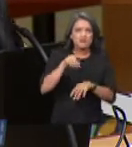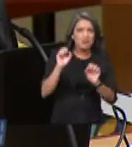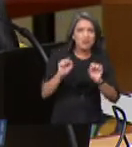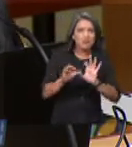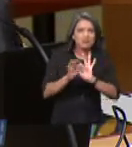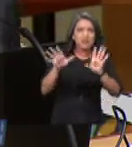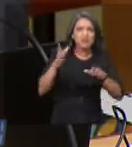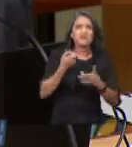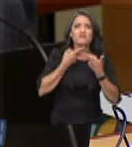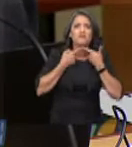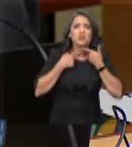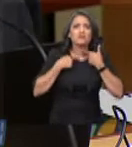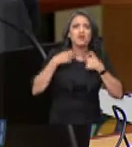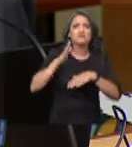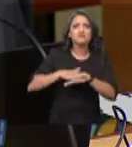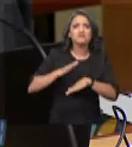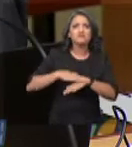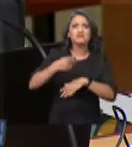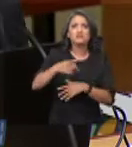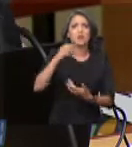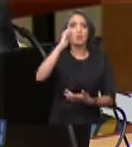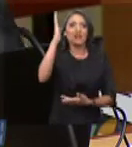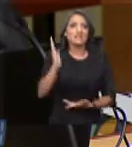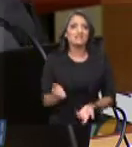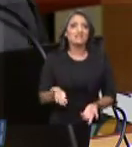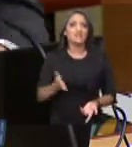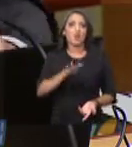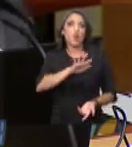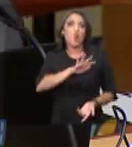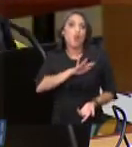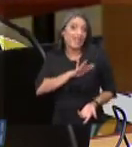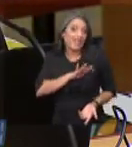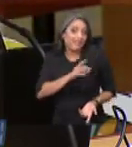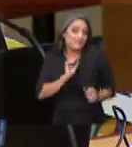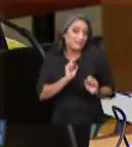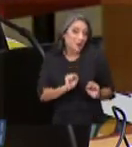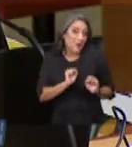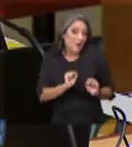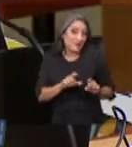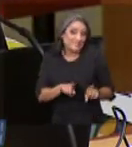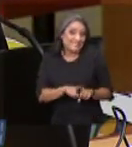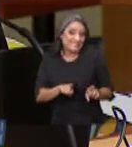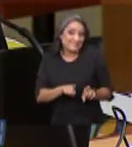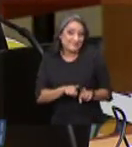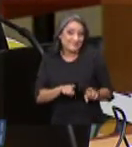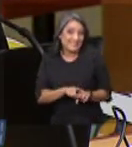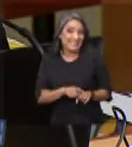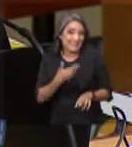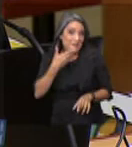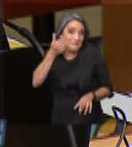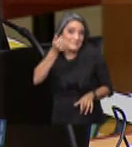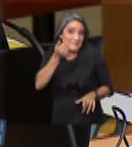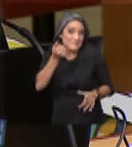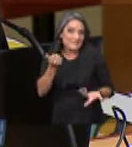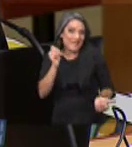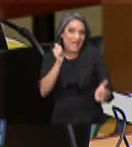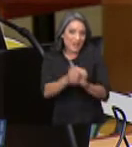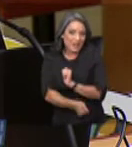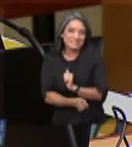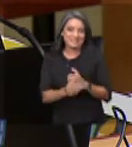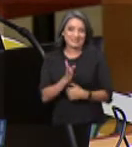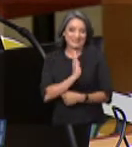a camisa que quiser do Brasil do Corinthians se o eleitor é for assim né tiver um time melhor do coração né